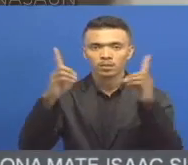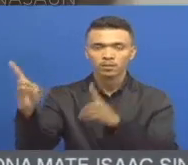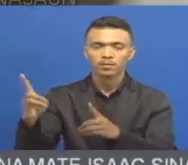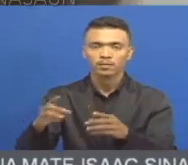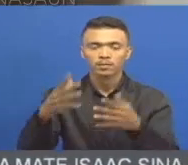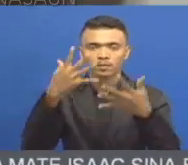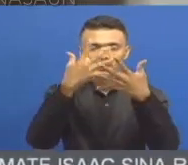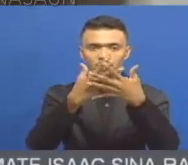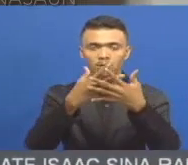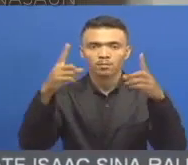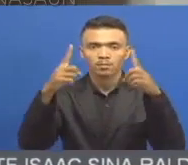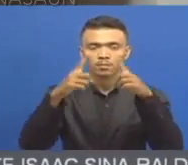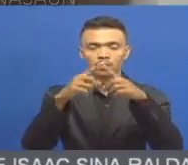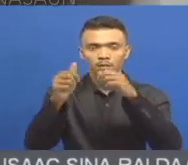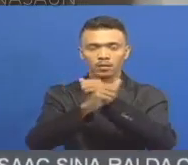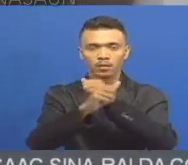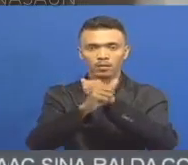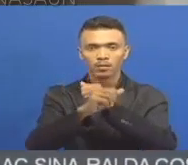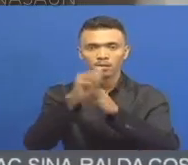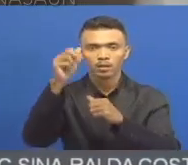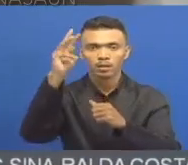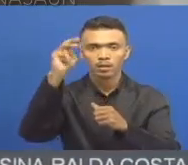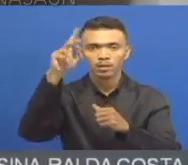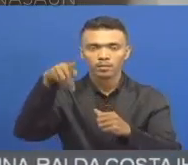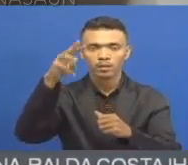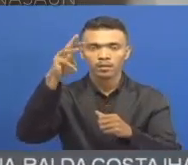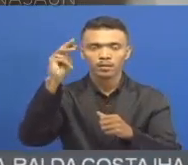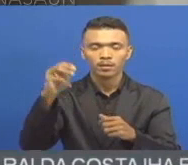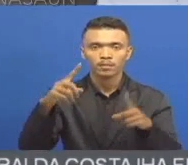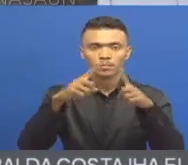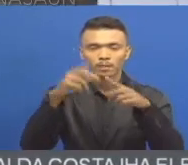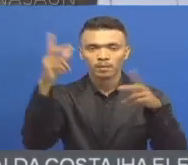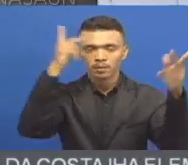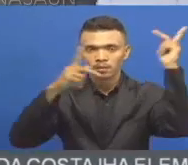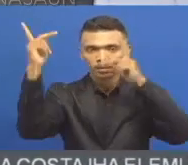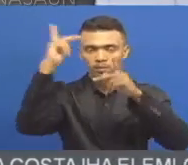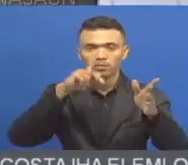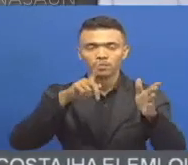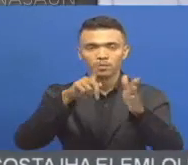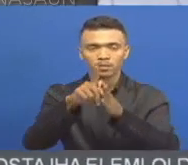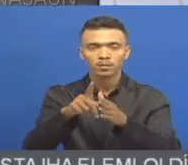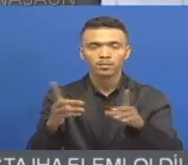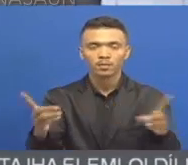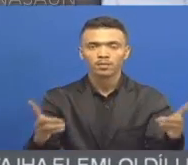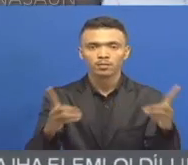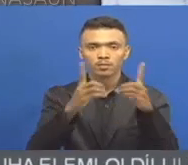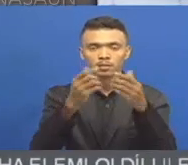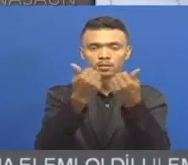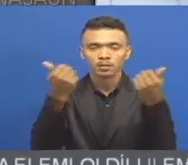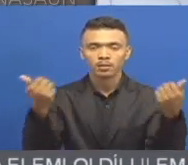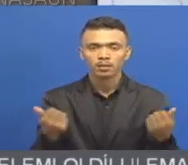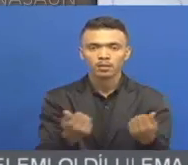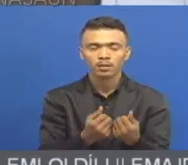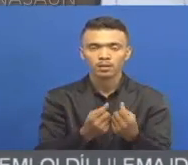coação prisão preventiva para arguido a NPN para caso homicídio nebe acontece e aldeia